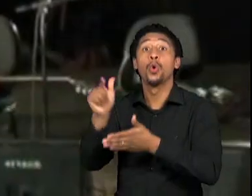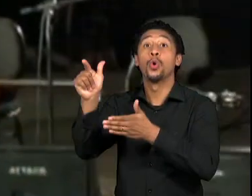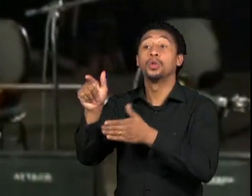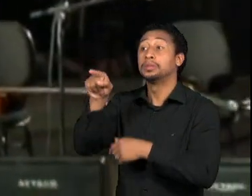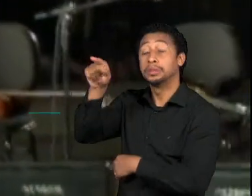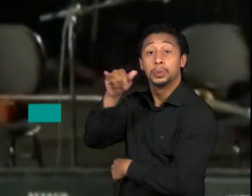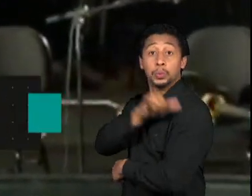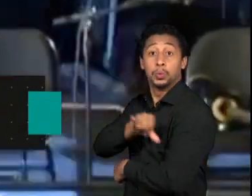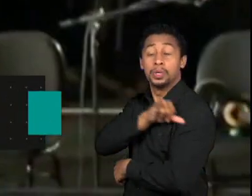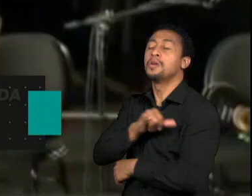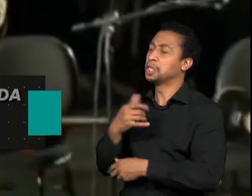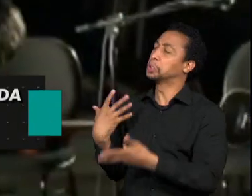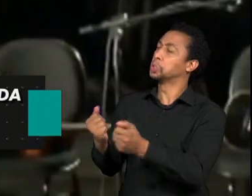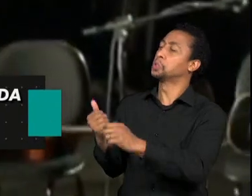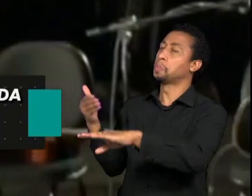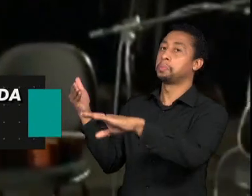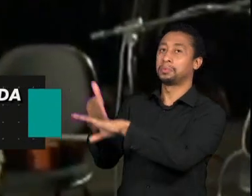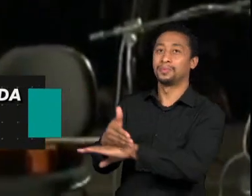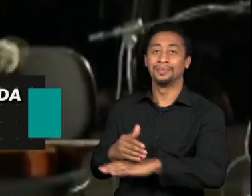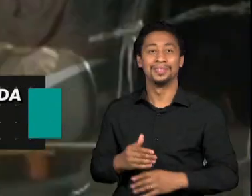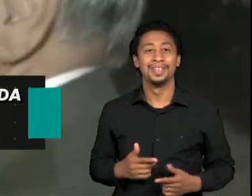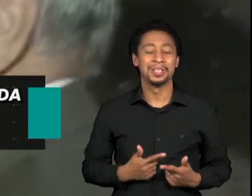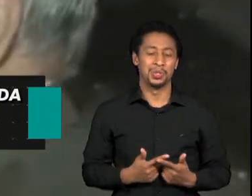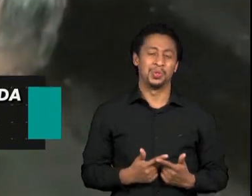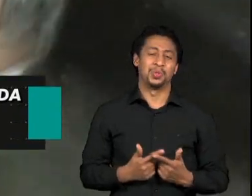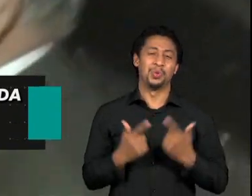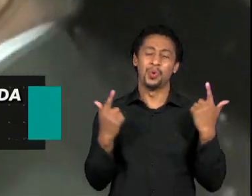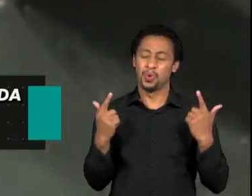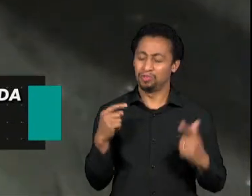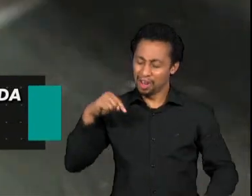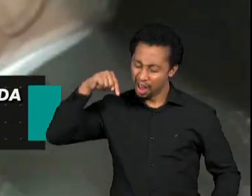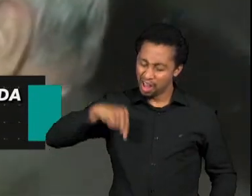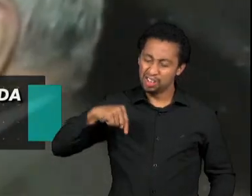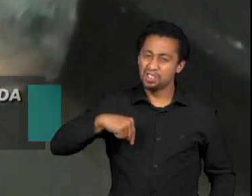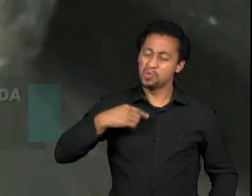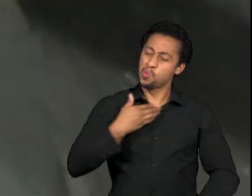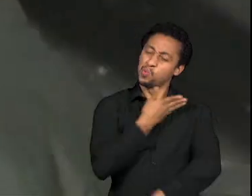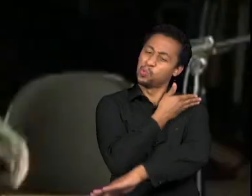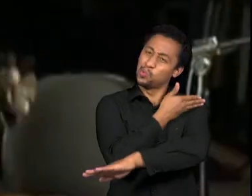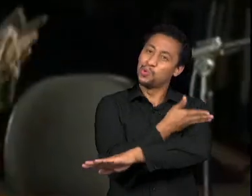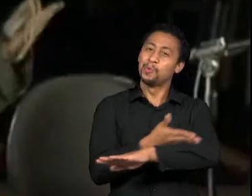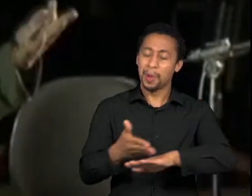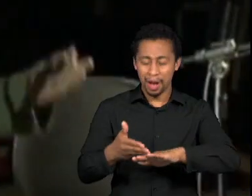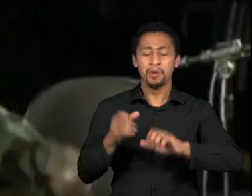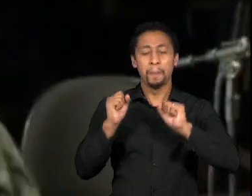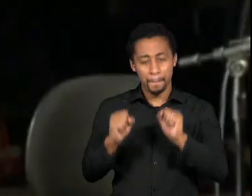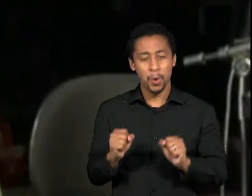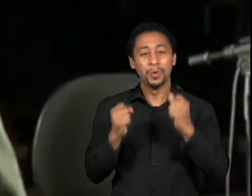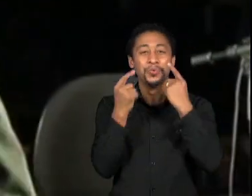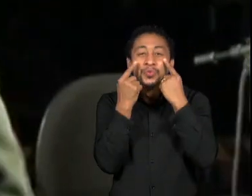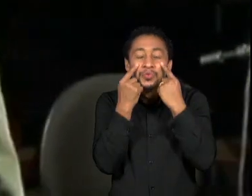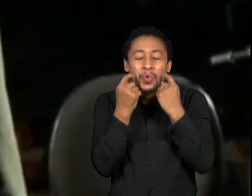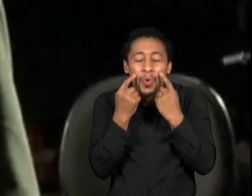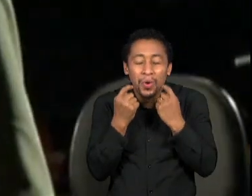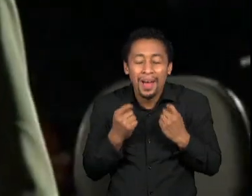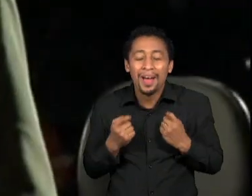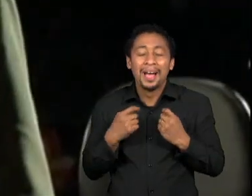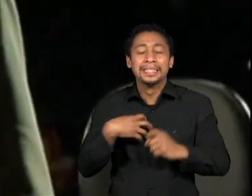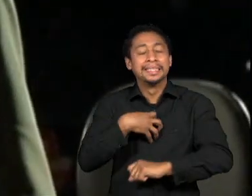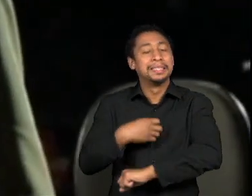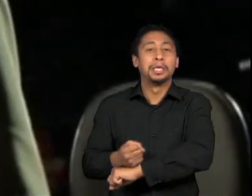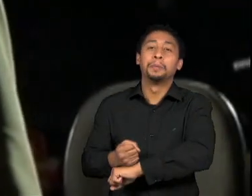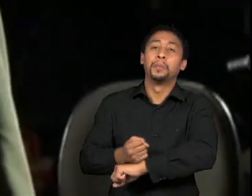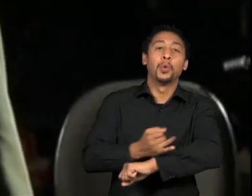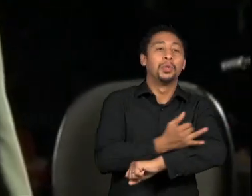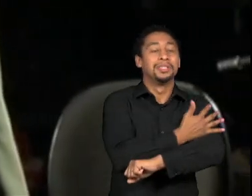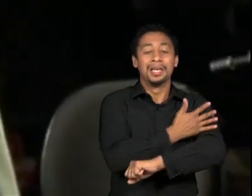bem que eu estou em casa, né? Eu posso chorar, posso sentir emoção. Geralmente aqui é um